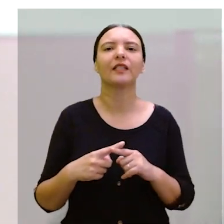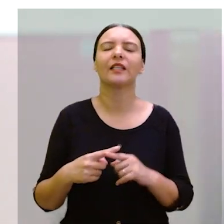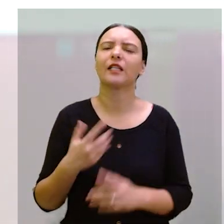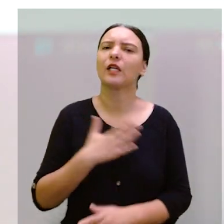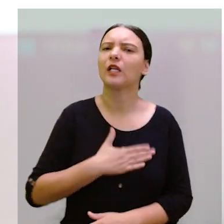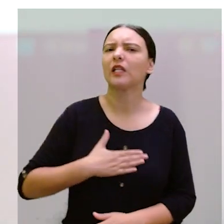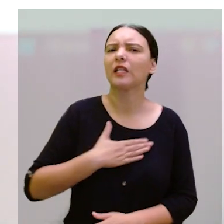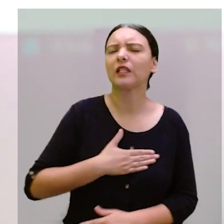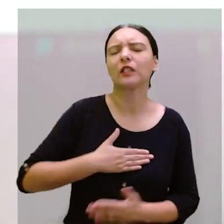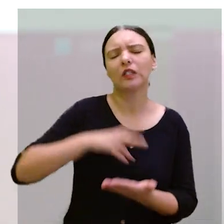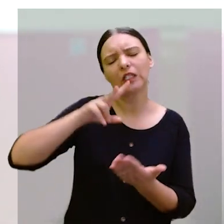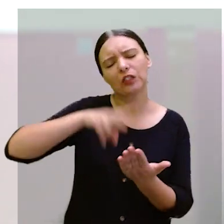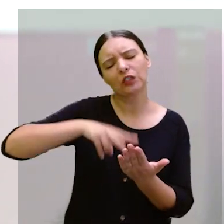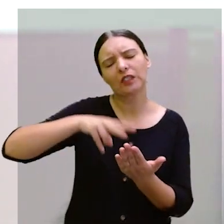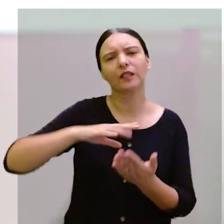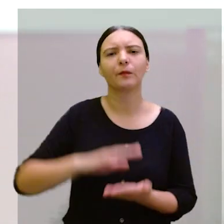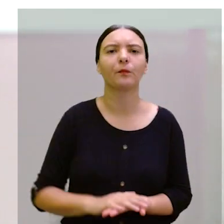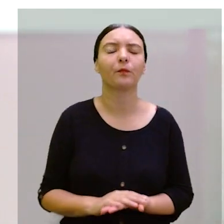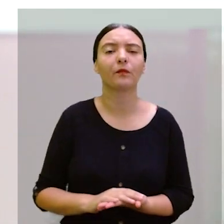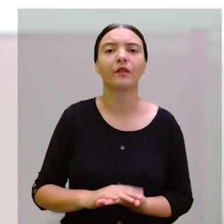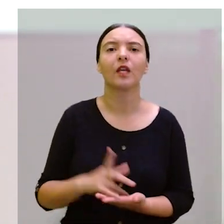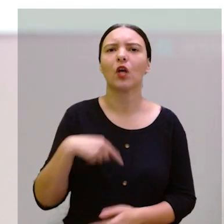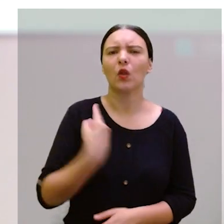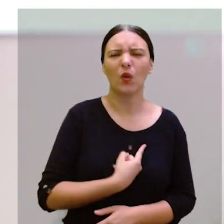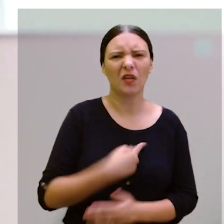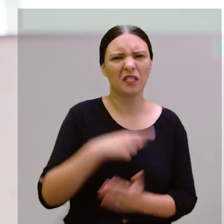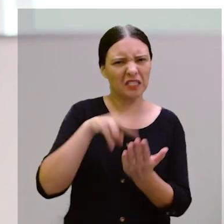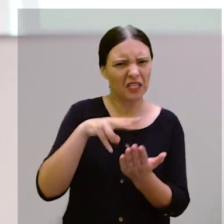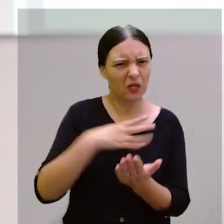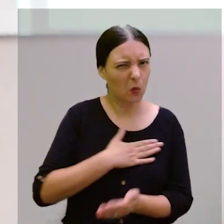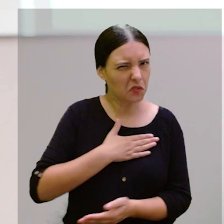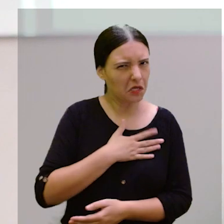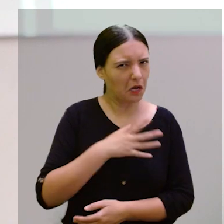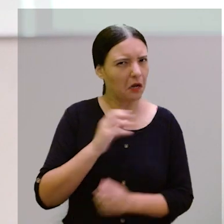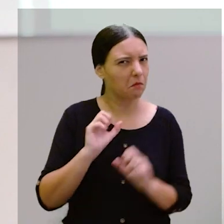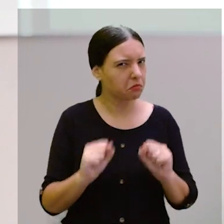de Ler. Será que a gente pode aprender a gostar de ler?